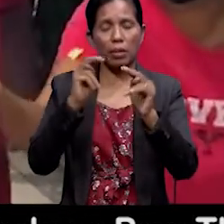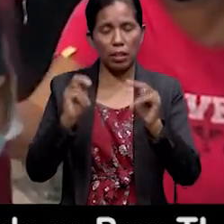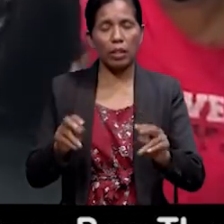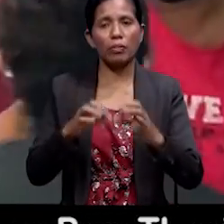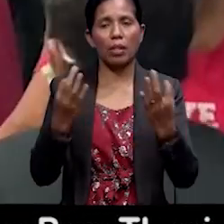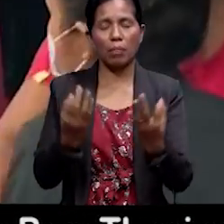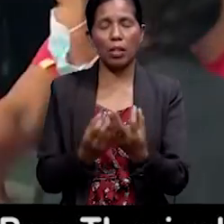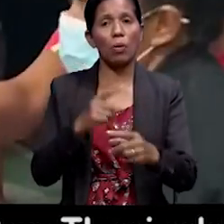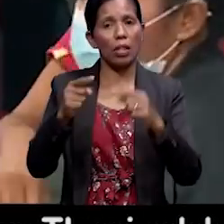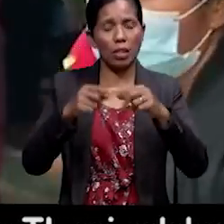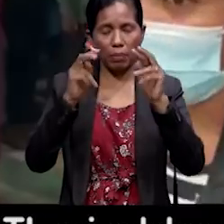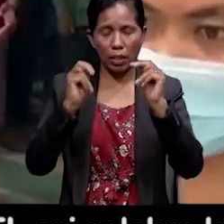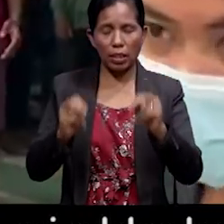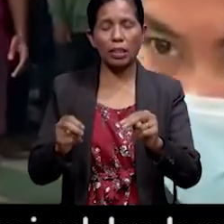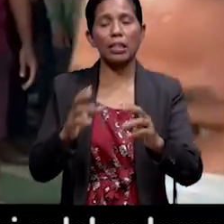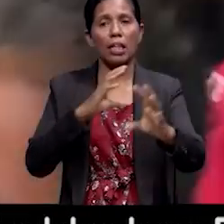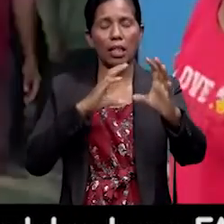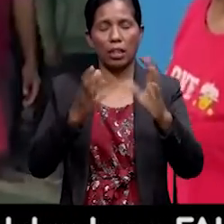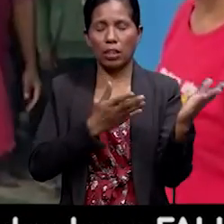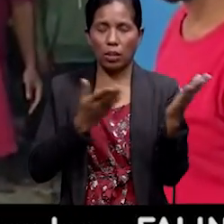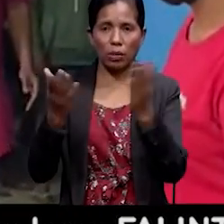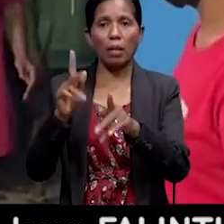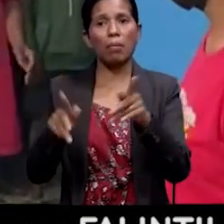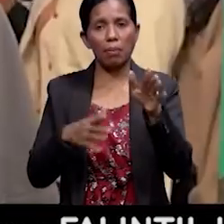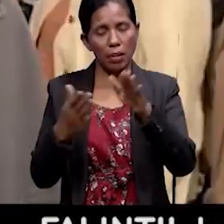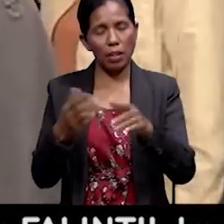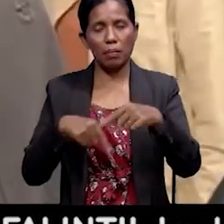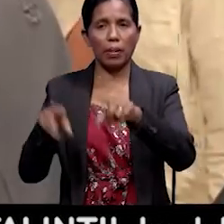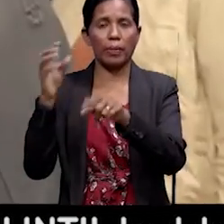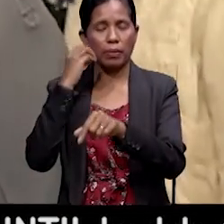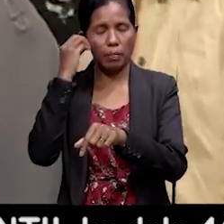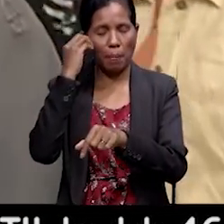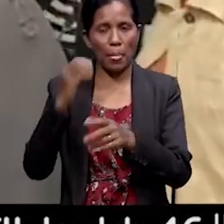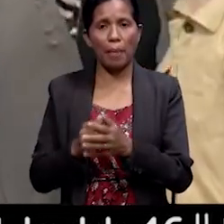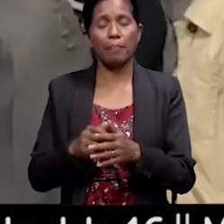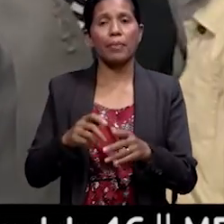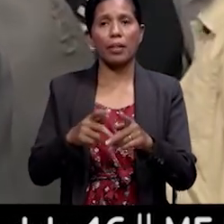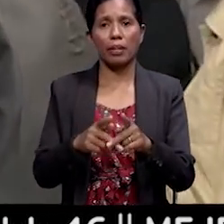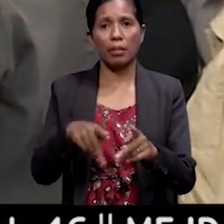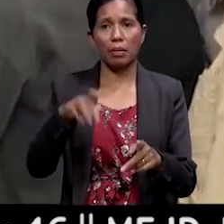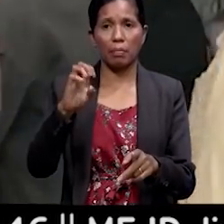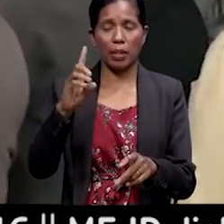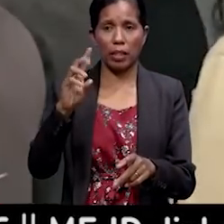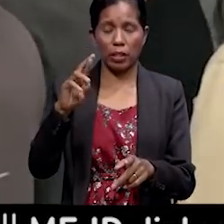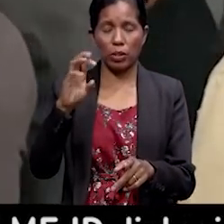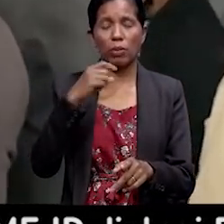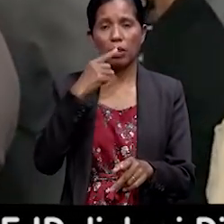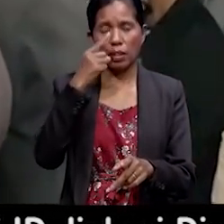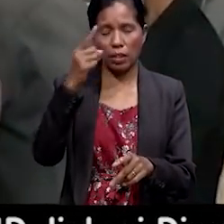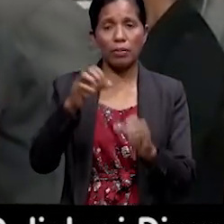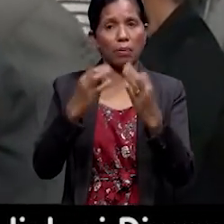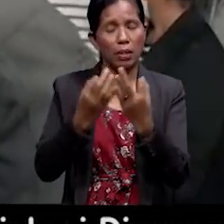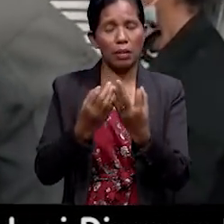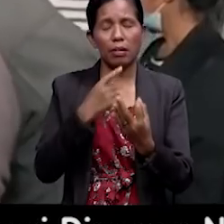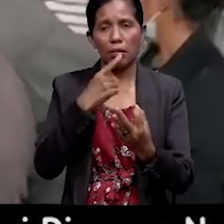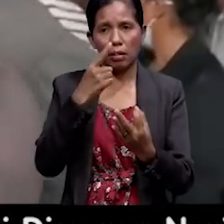bangira precisa transporta mati isin Bauma. Pedro da Silva nudar famiglia mati bien hateten situasaun ne acontece